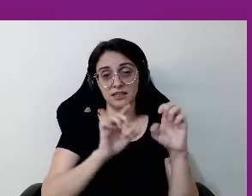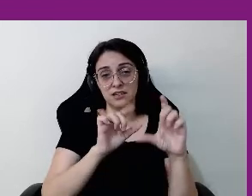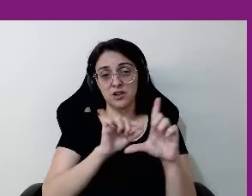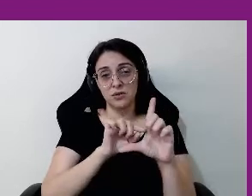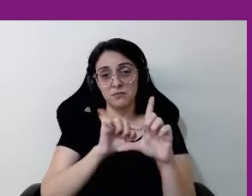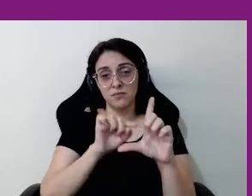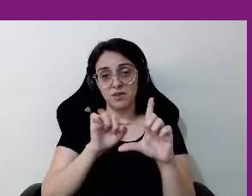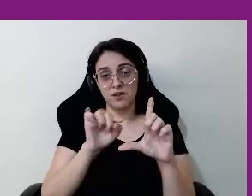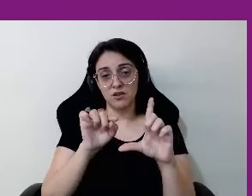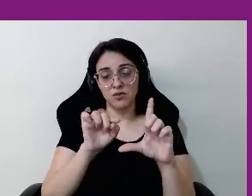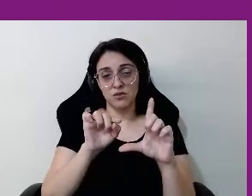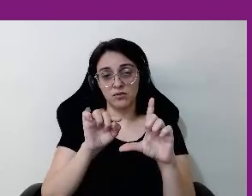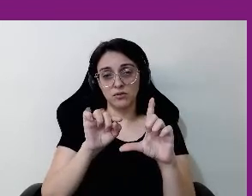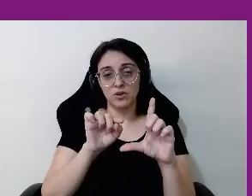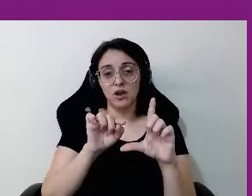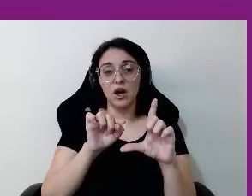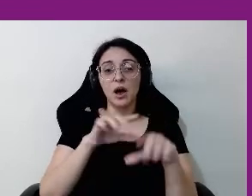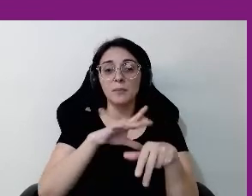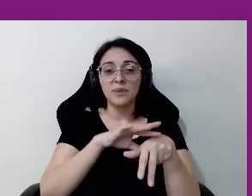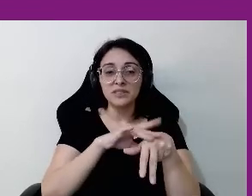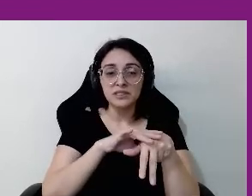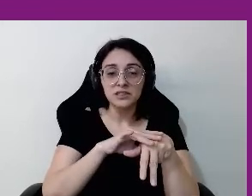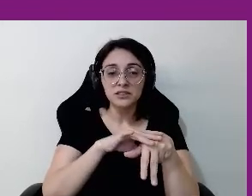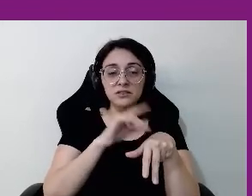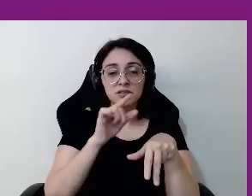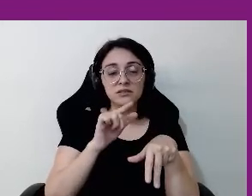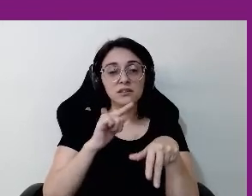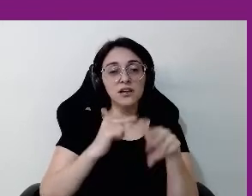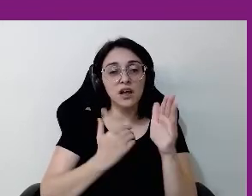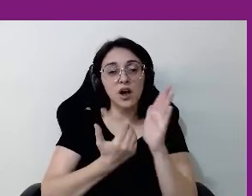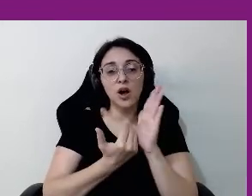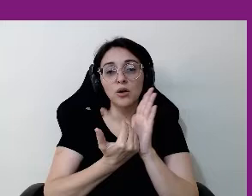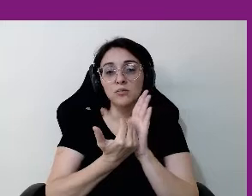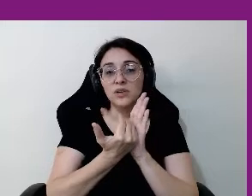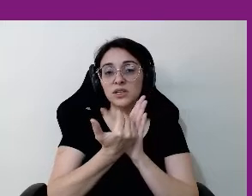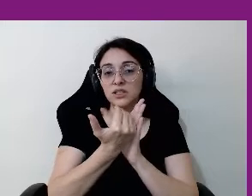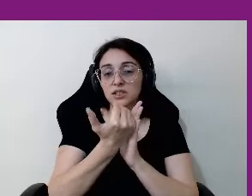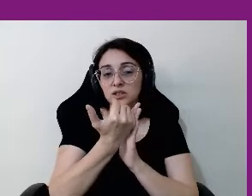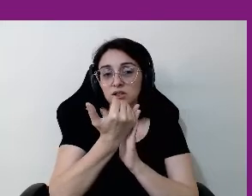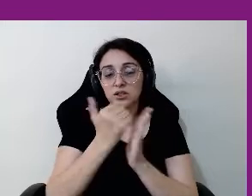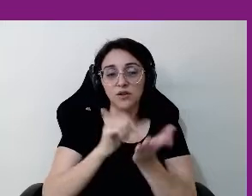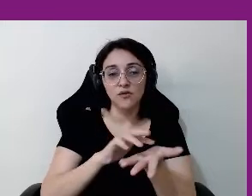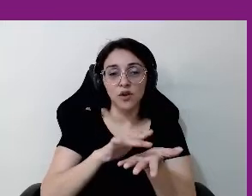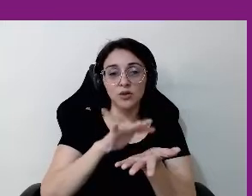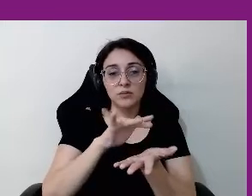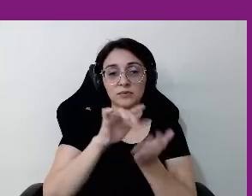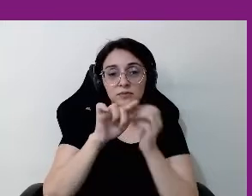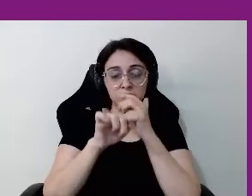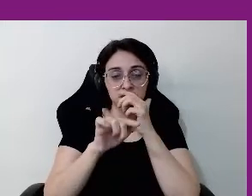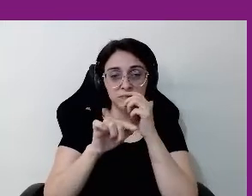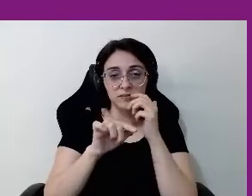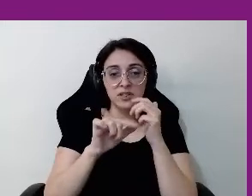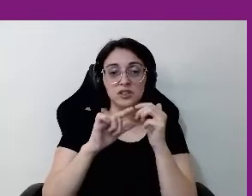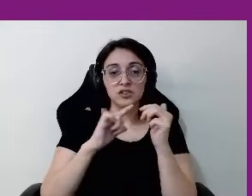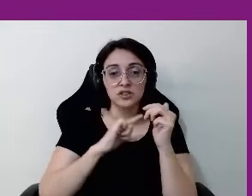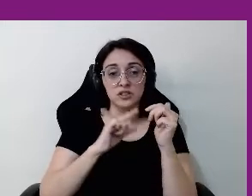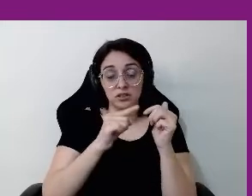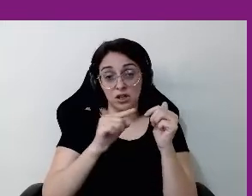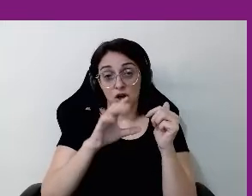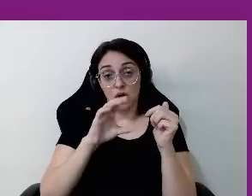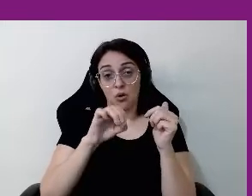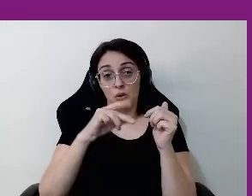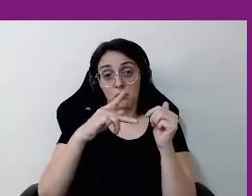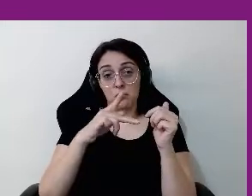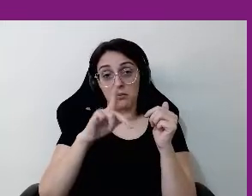meio, a gente vê quais são os pacientes que tinham um aumento do volume corrente. Quando havia complacência